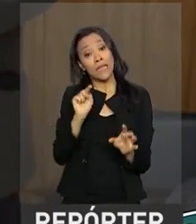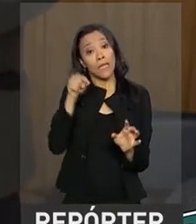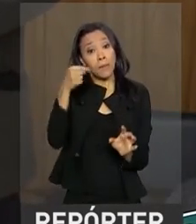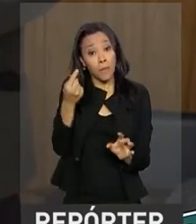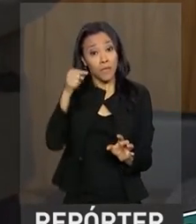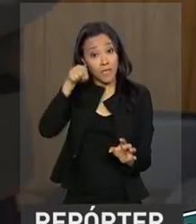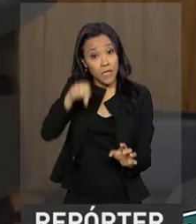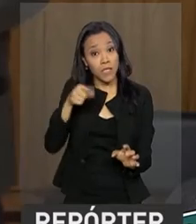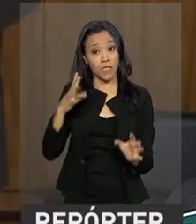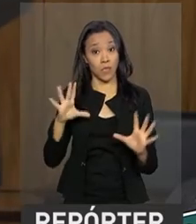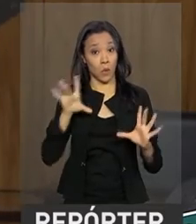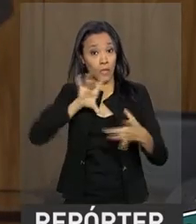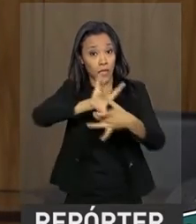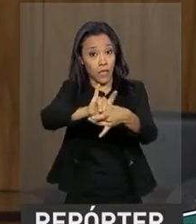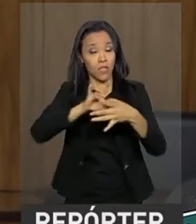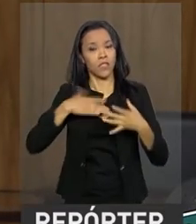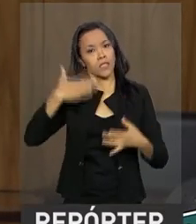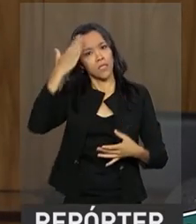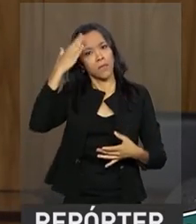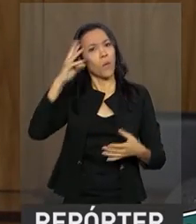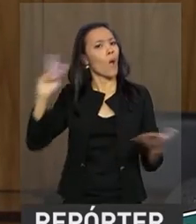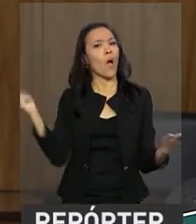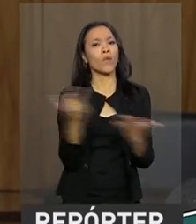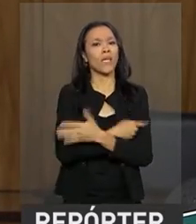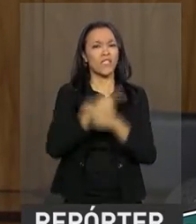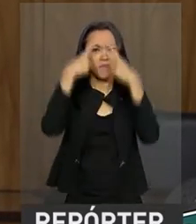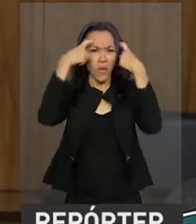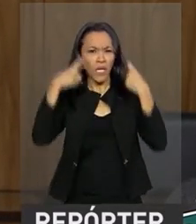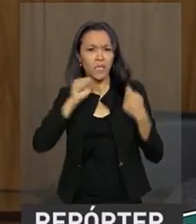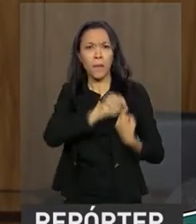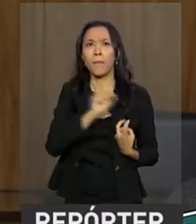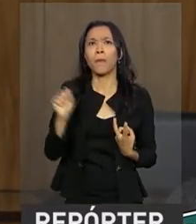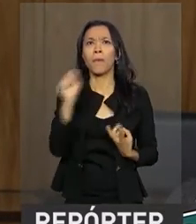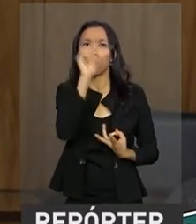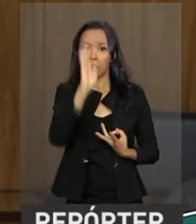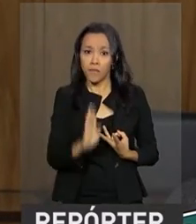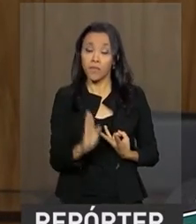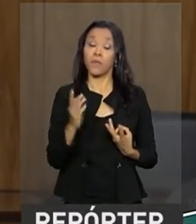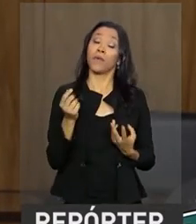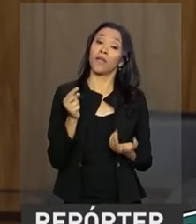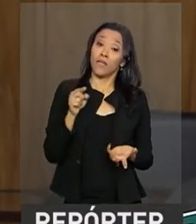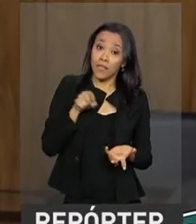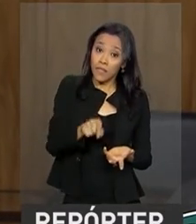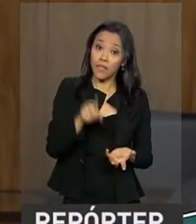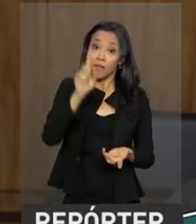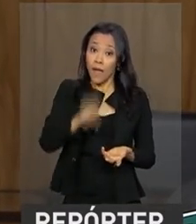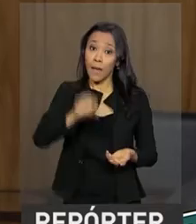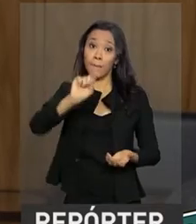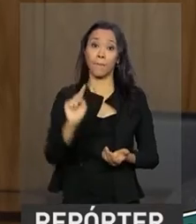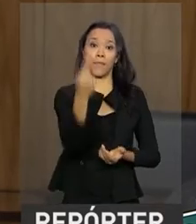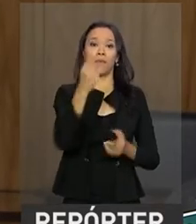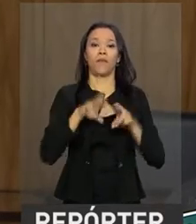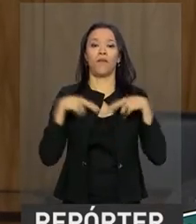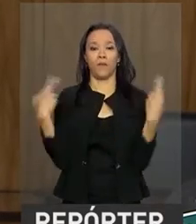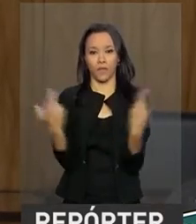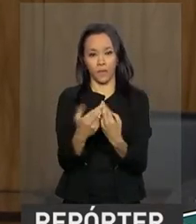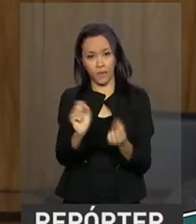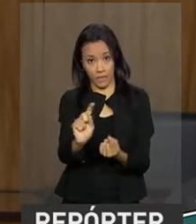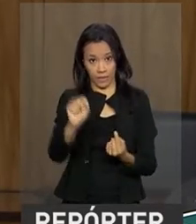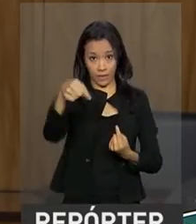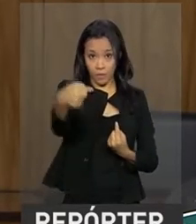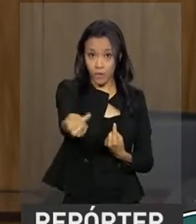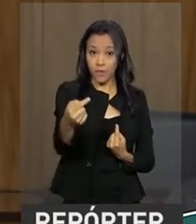panorama nós vamos tentar apresentar soluções e evidentemente esta será uma primeira reunião depois